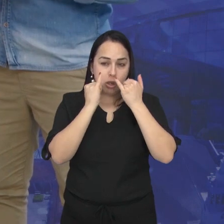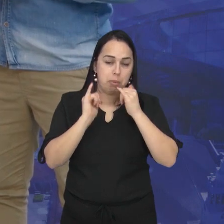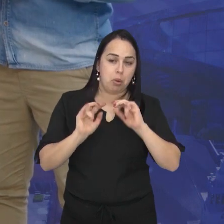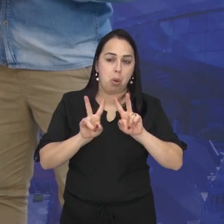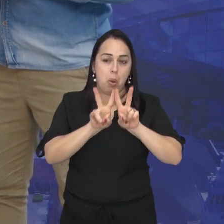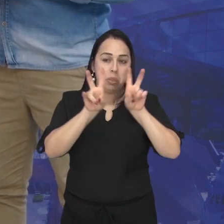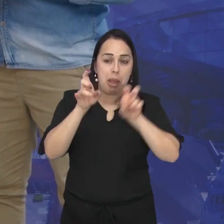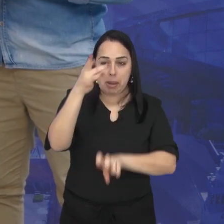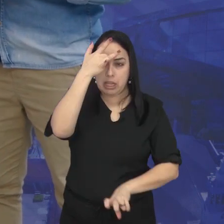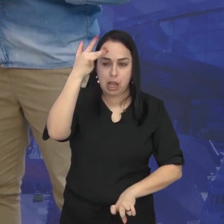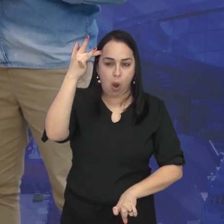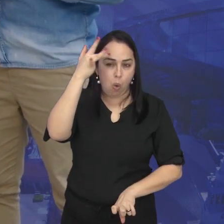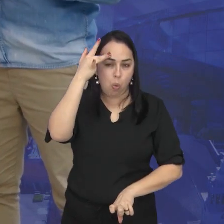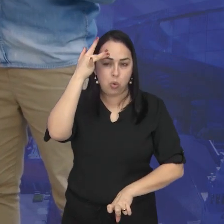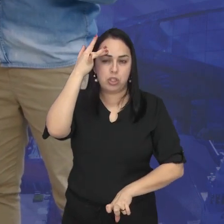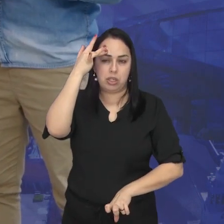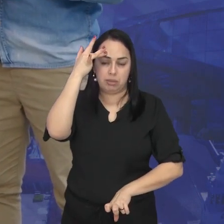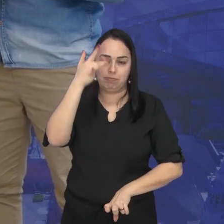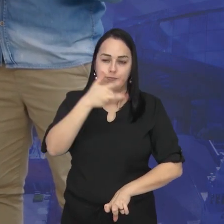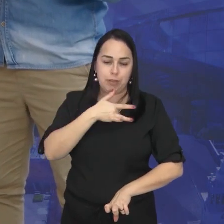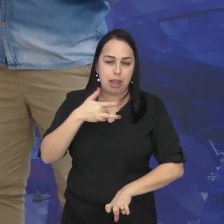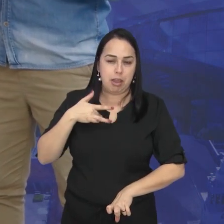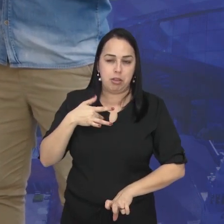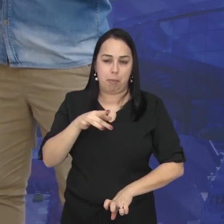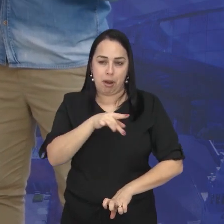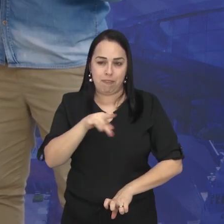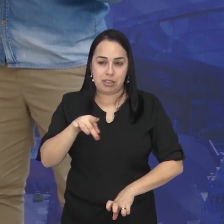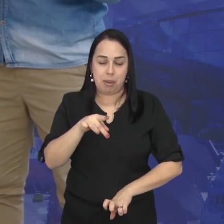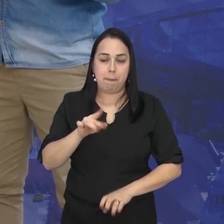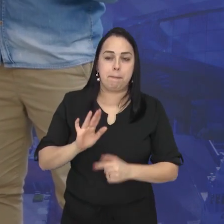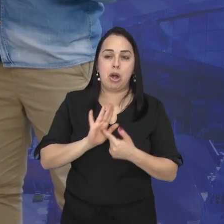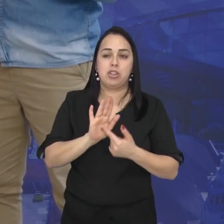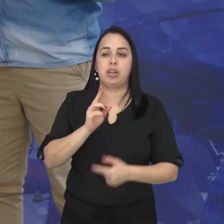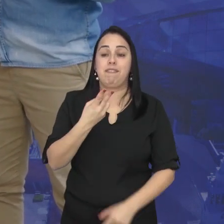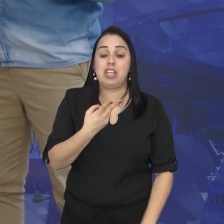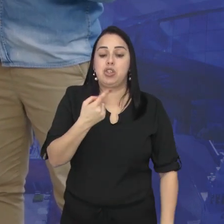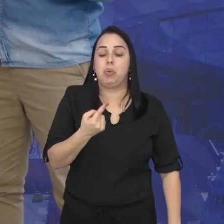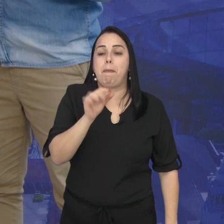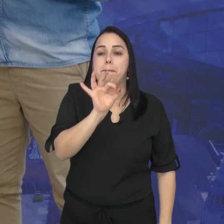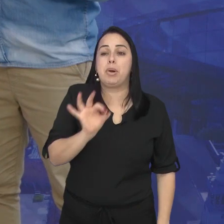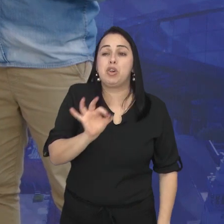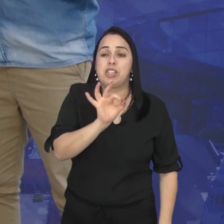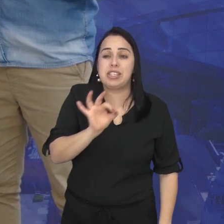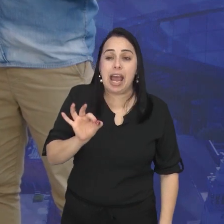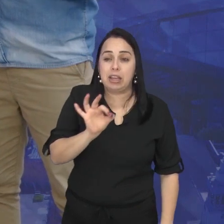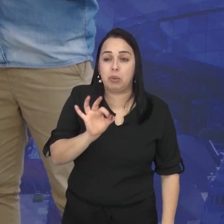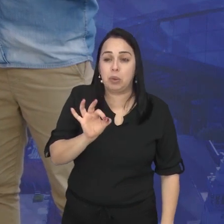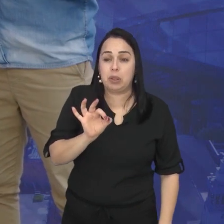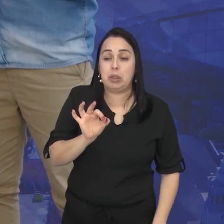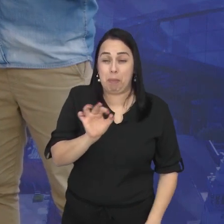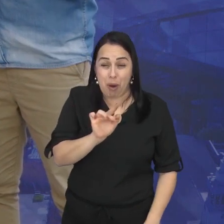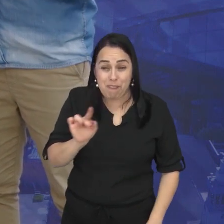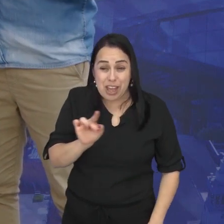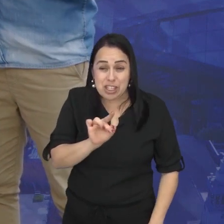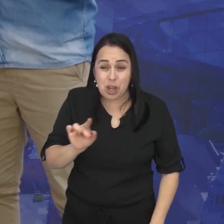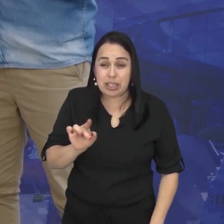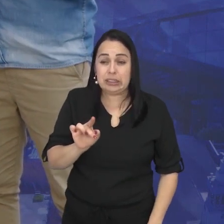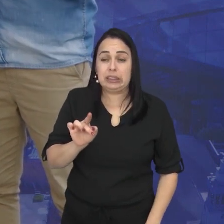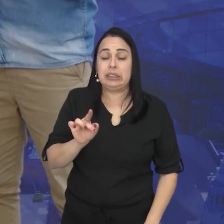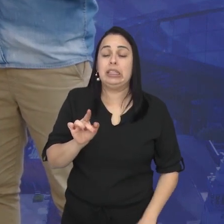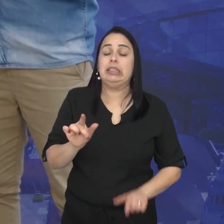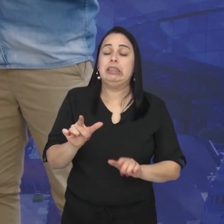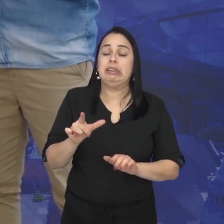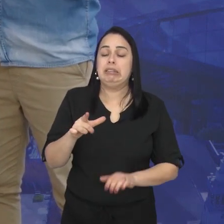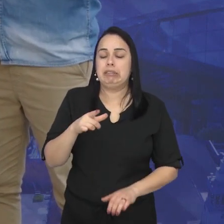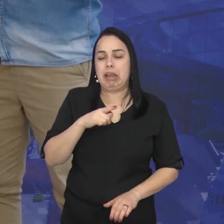saúde mental dos professores que apontam que 21% dos professores têm uma saúde mental, né, consideram que tem uma